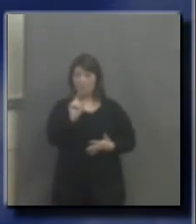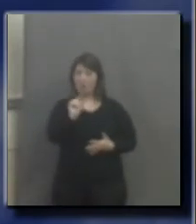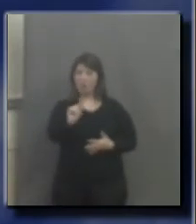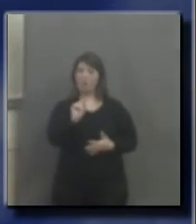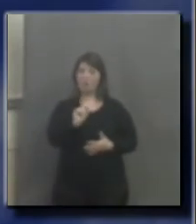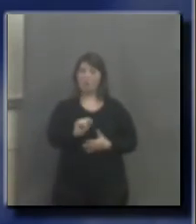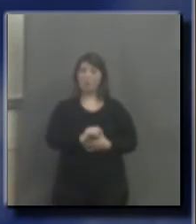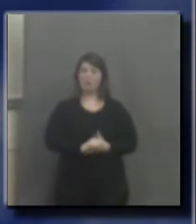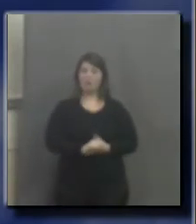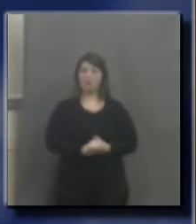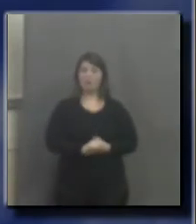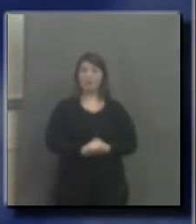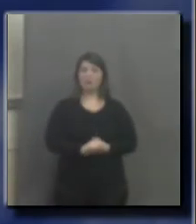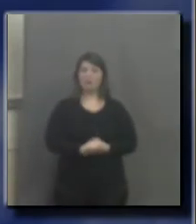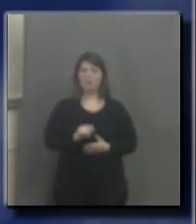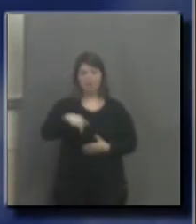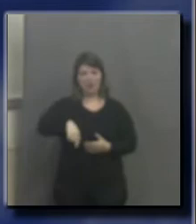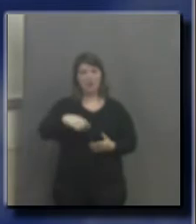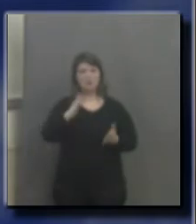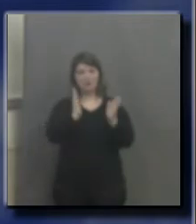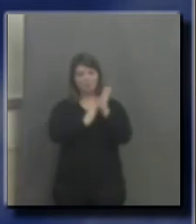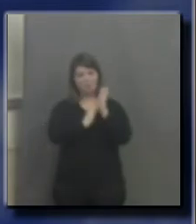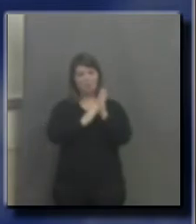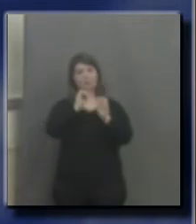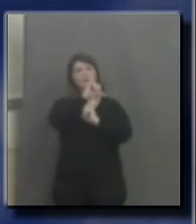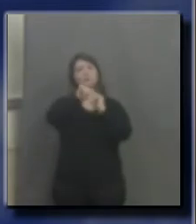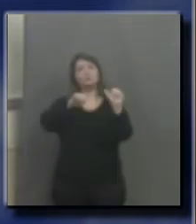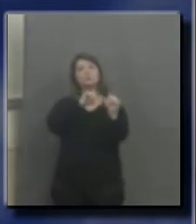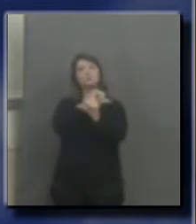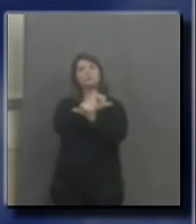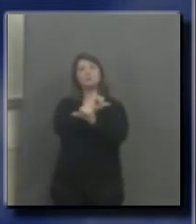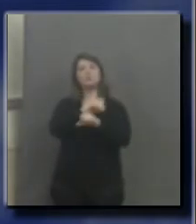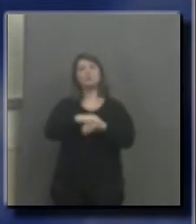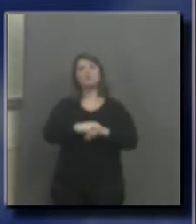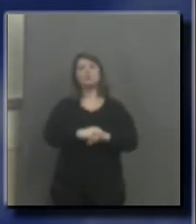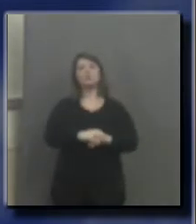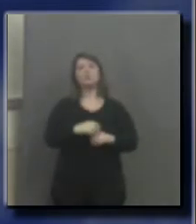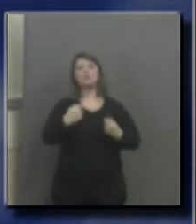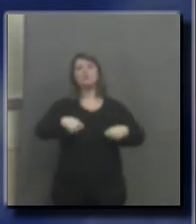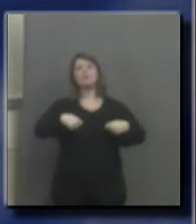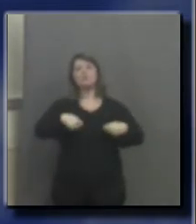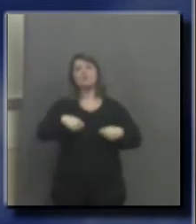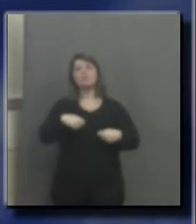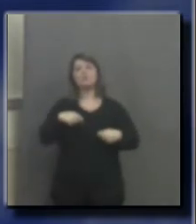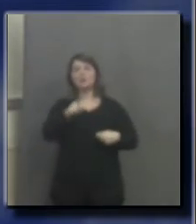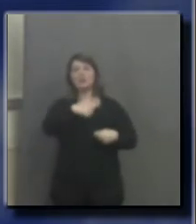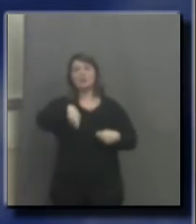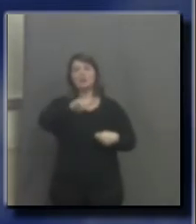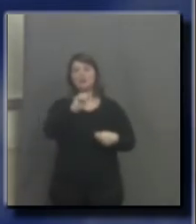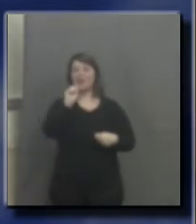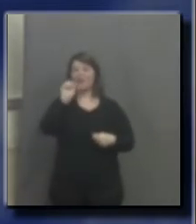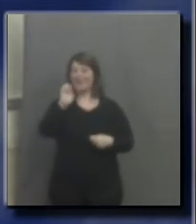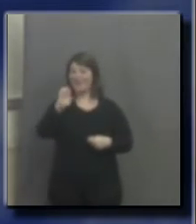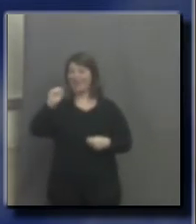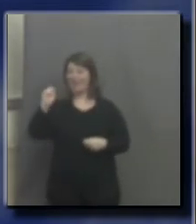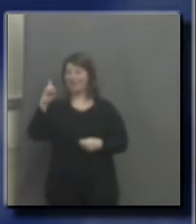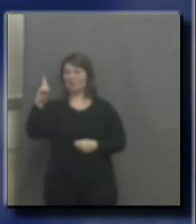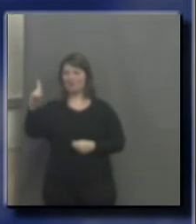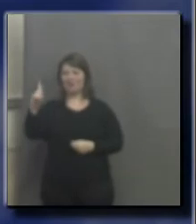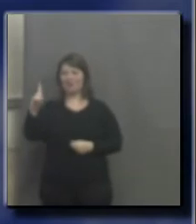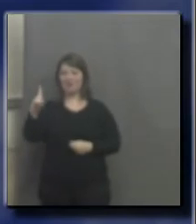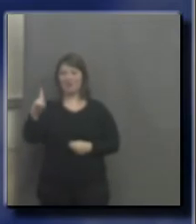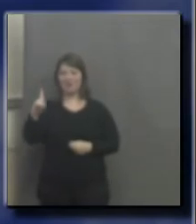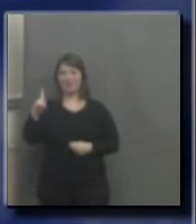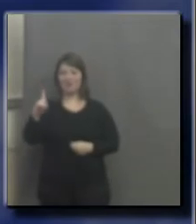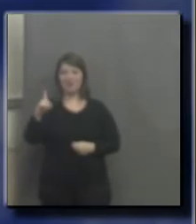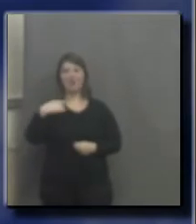externo para essa proposta de mudança tem a ver com a implantação do EAD, ou